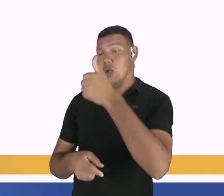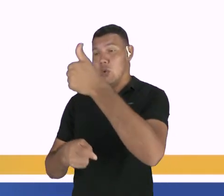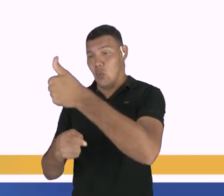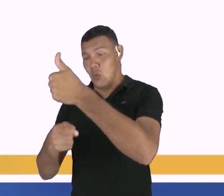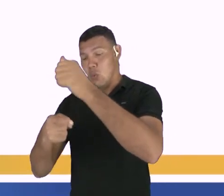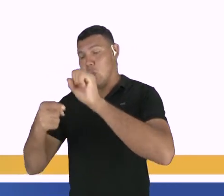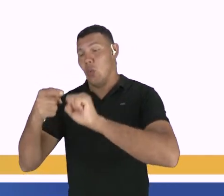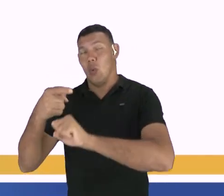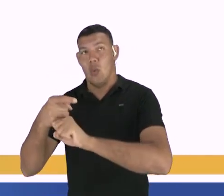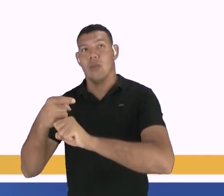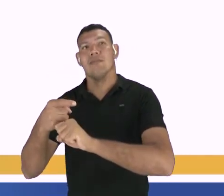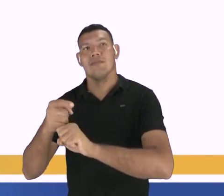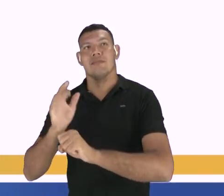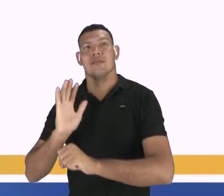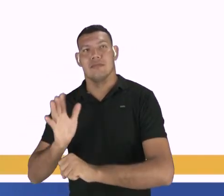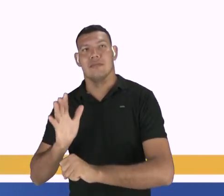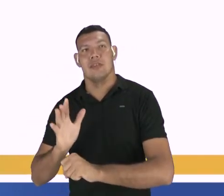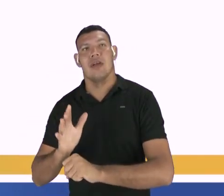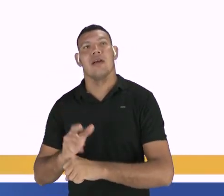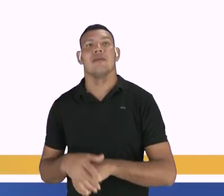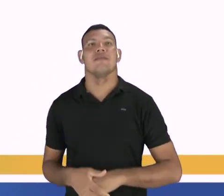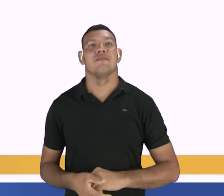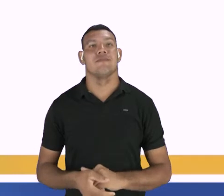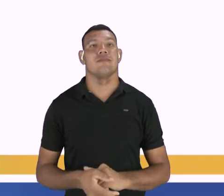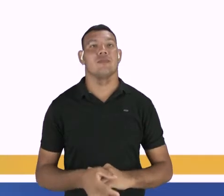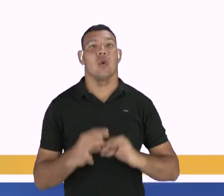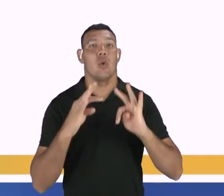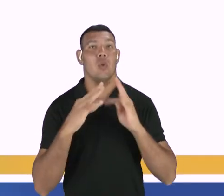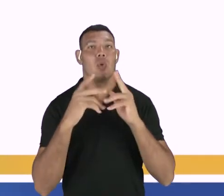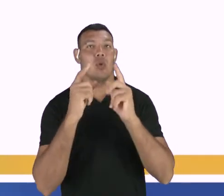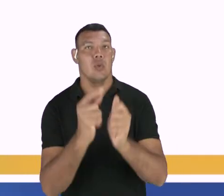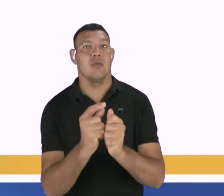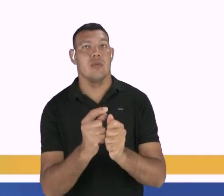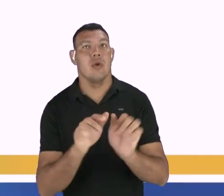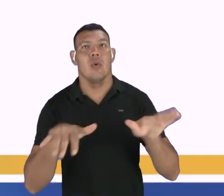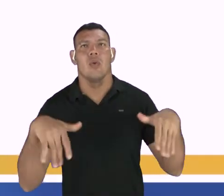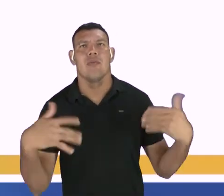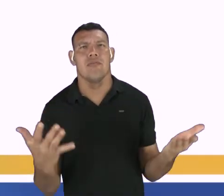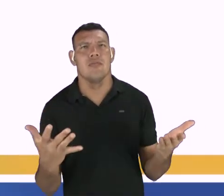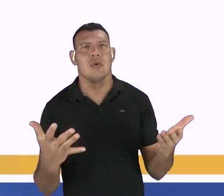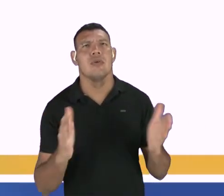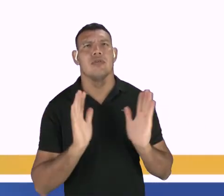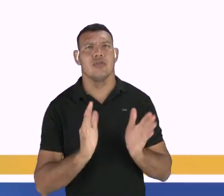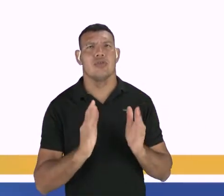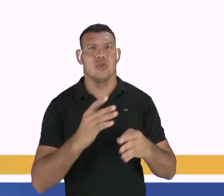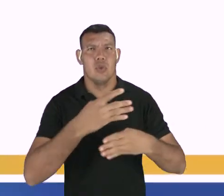construíram? Então eu tenho aqui, vamos fazer uma pequena representação aqui, né?